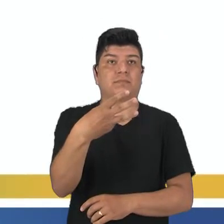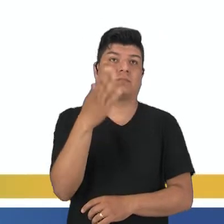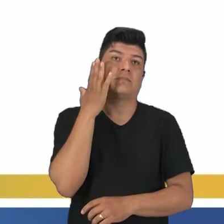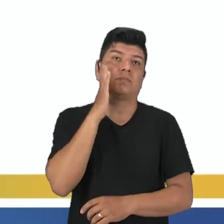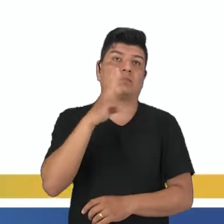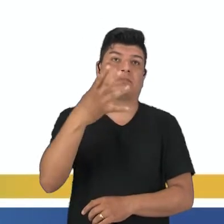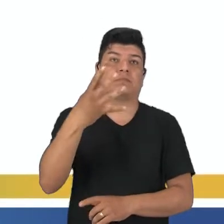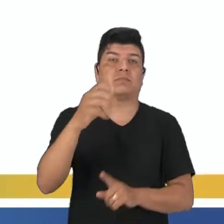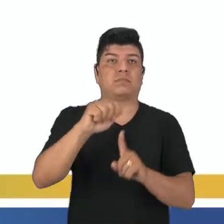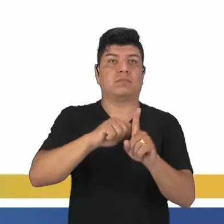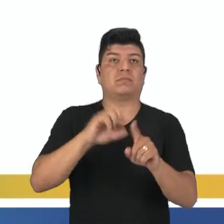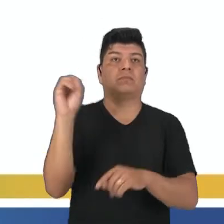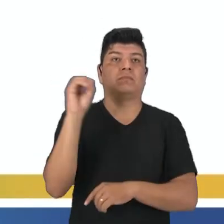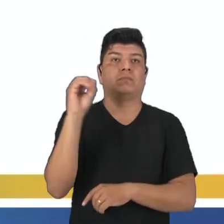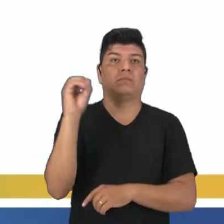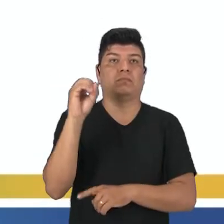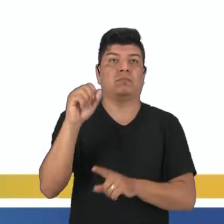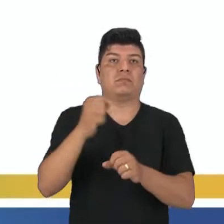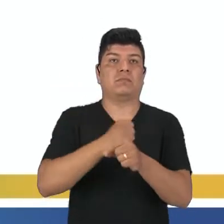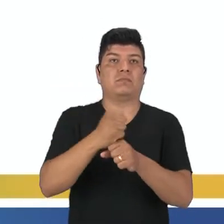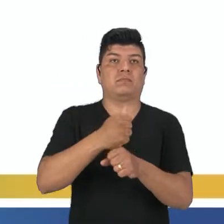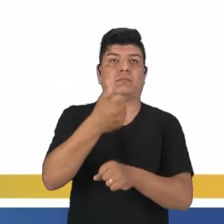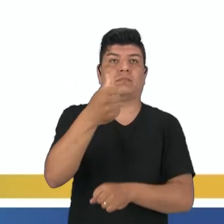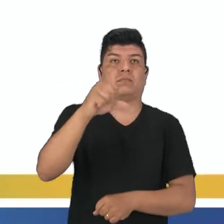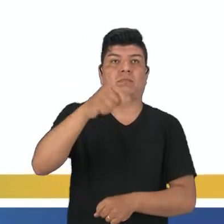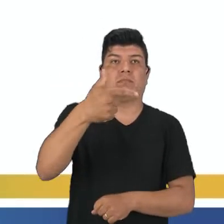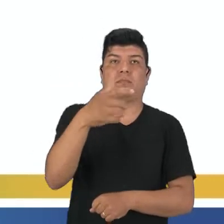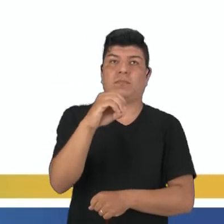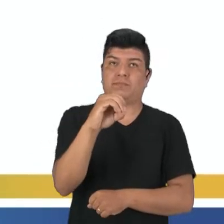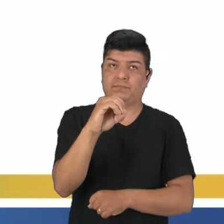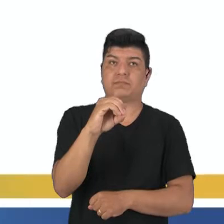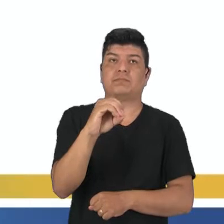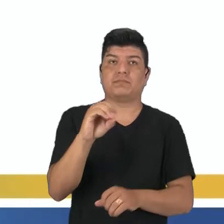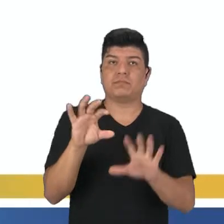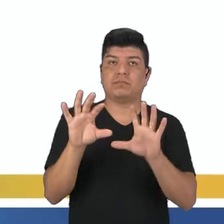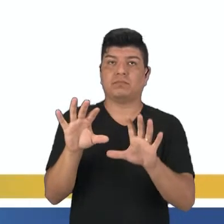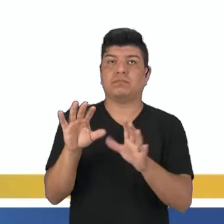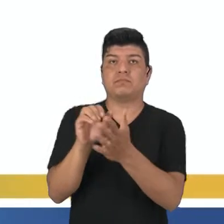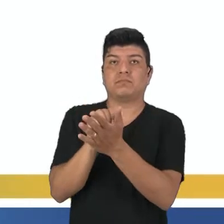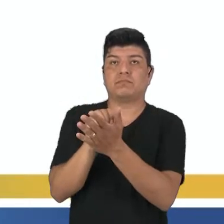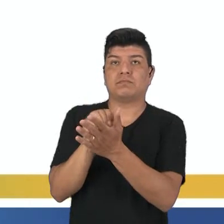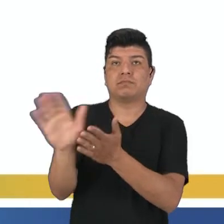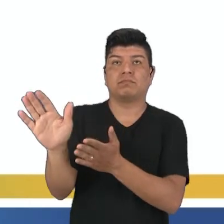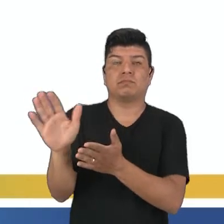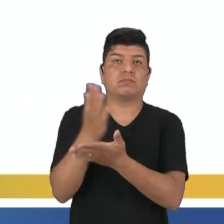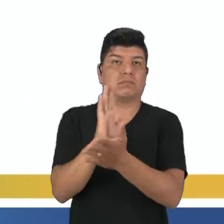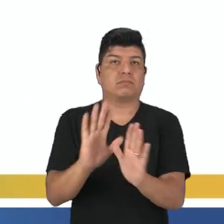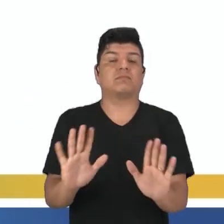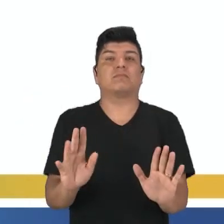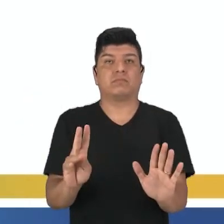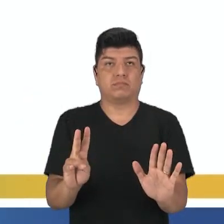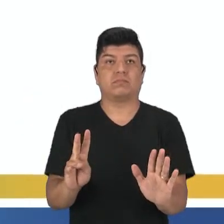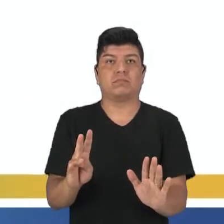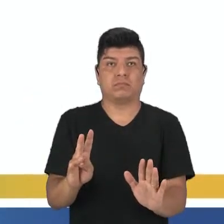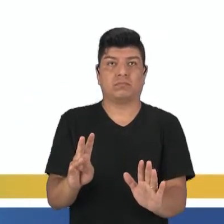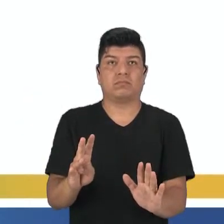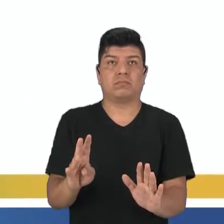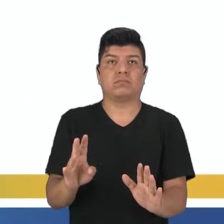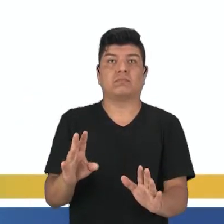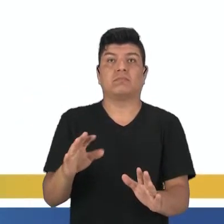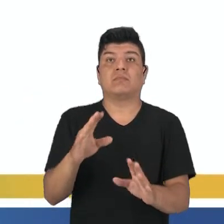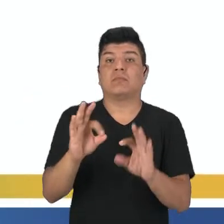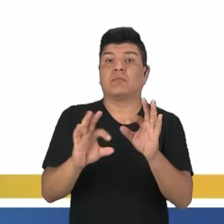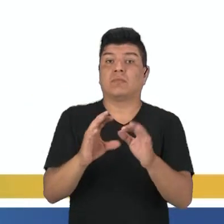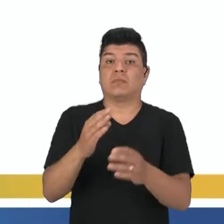14.383, de 4 de outubro de 1920. Foram extintos os departamentos, criando o governo